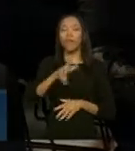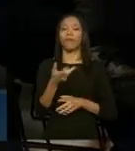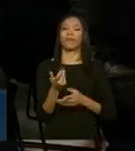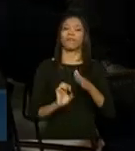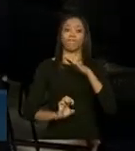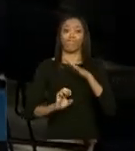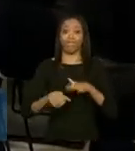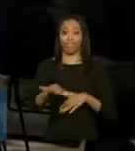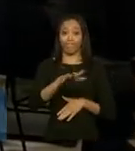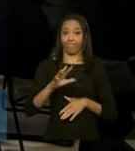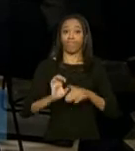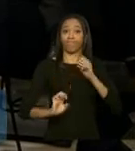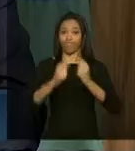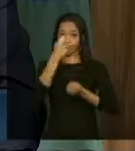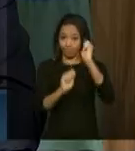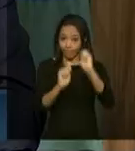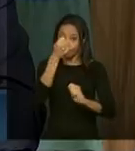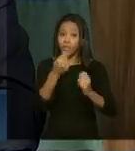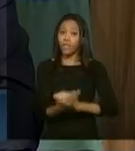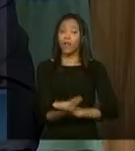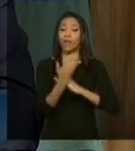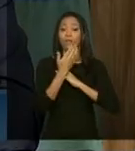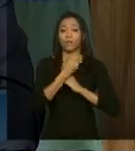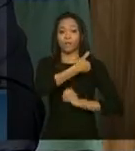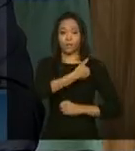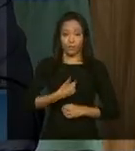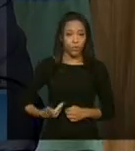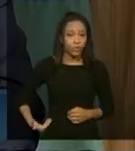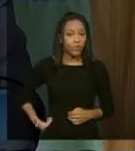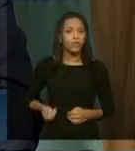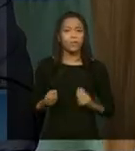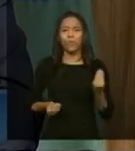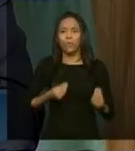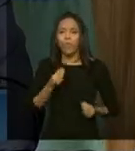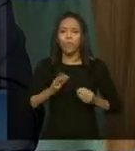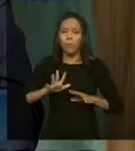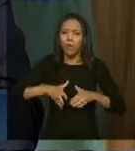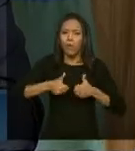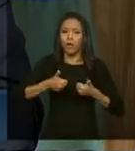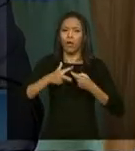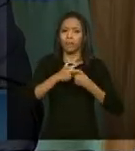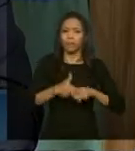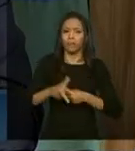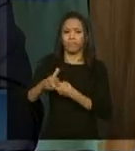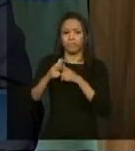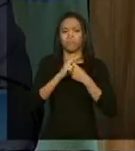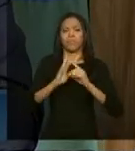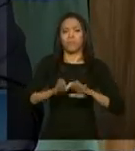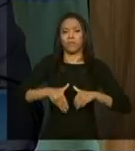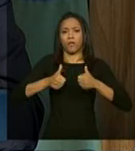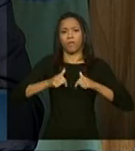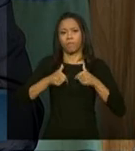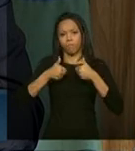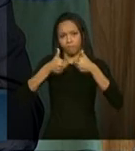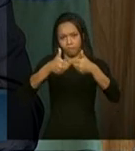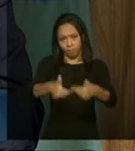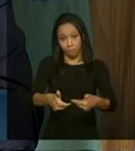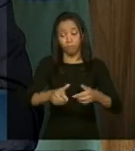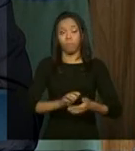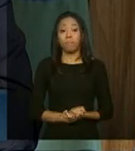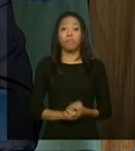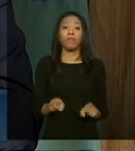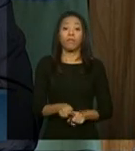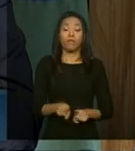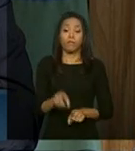ajuda muito o setor público a melhorar a eficiência, a produtividade, sempre com foco em gestão e governança. Queria saudar meus